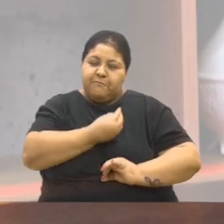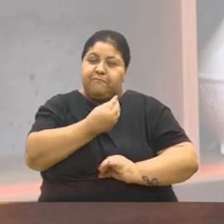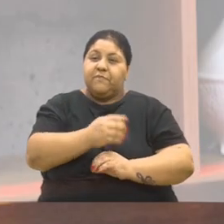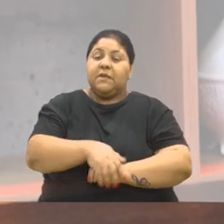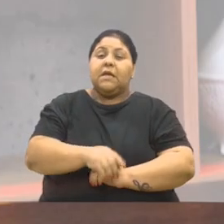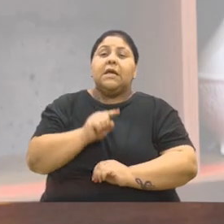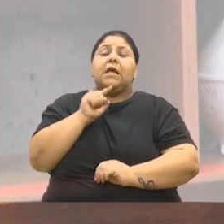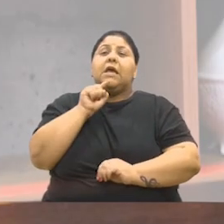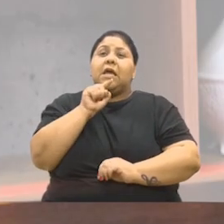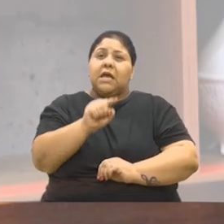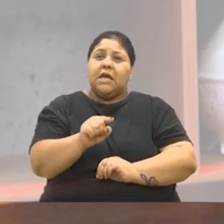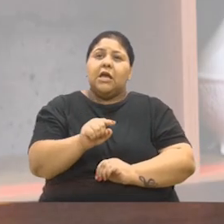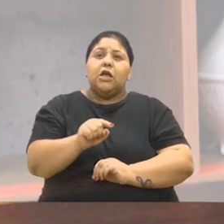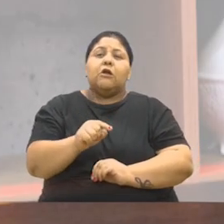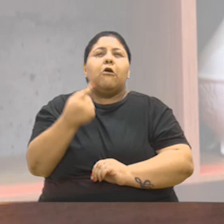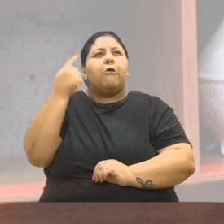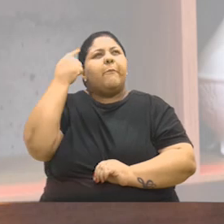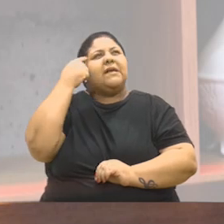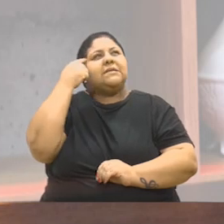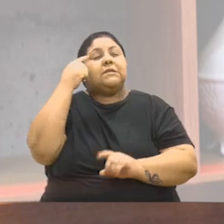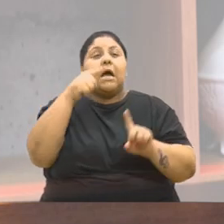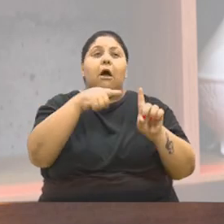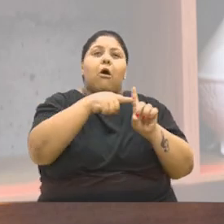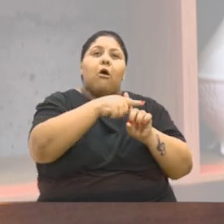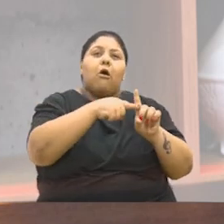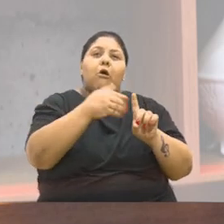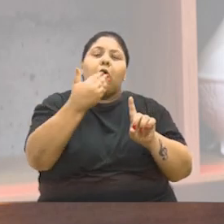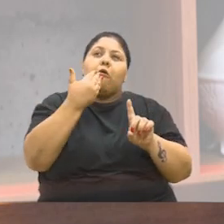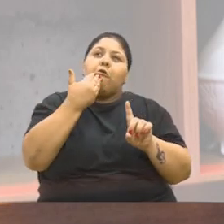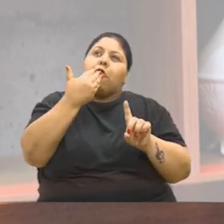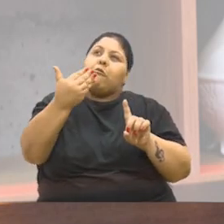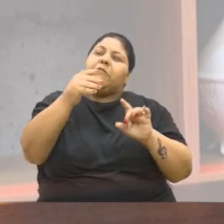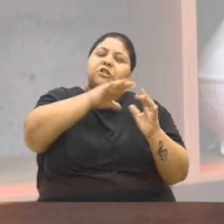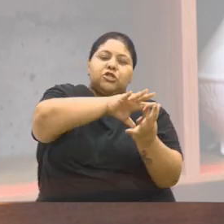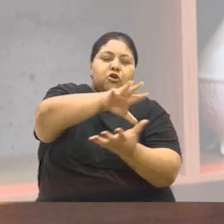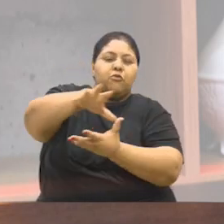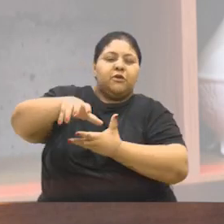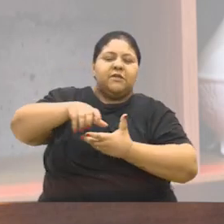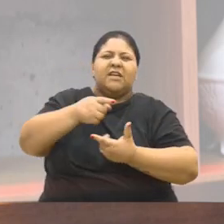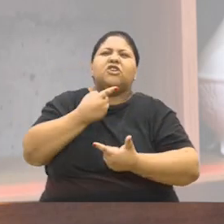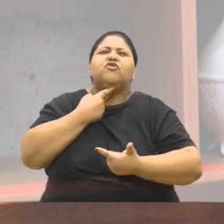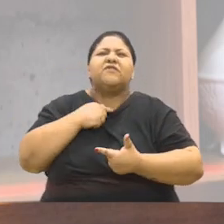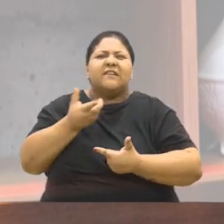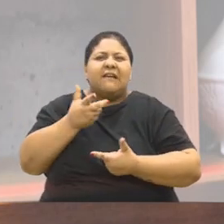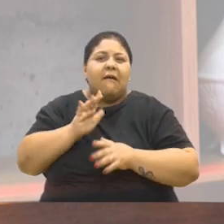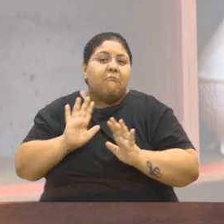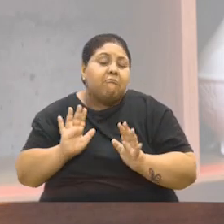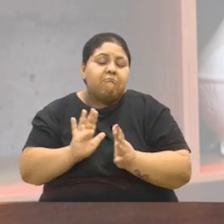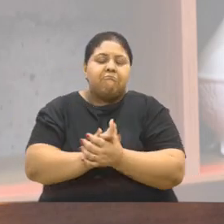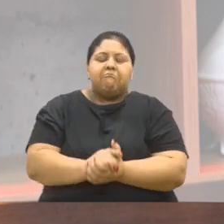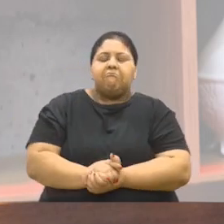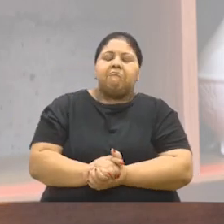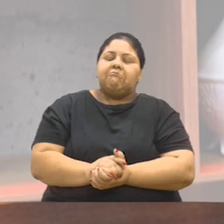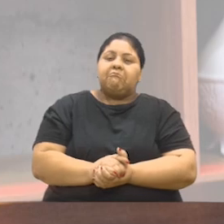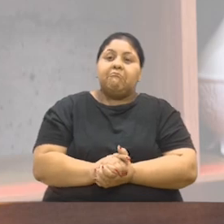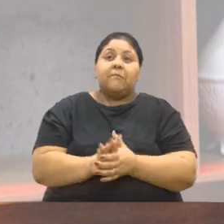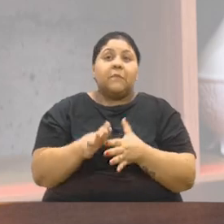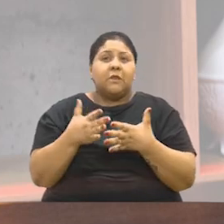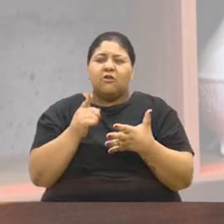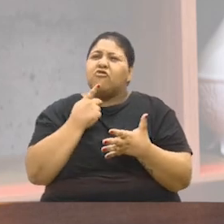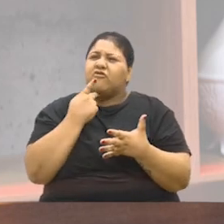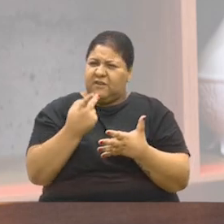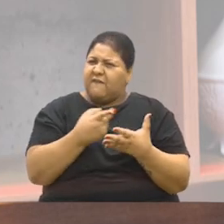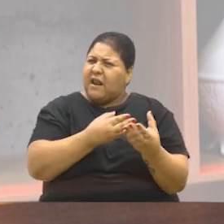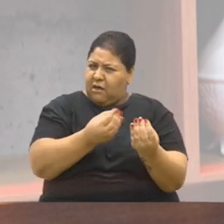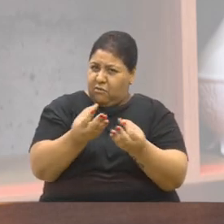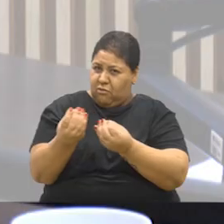ser positivo e pedir ao universo aquilo que a gente deseja? Então... Você fala muito disso também nas